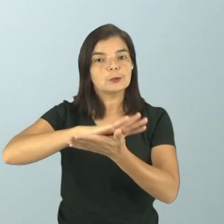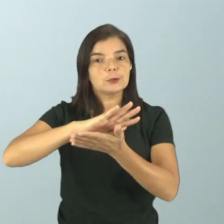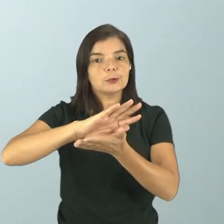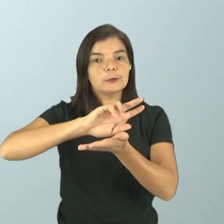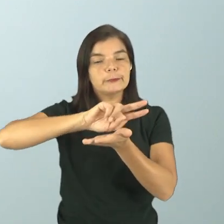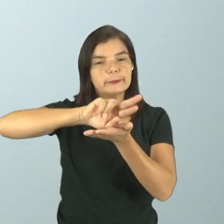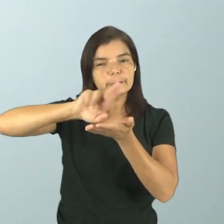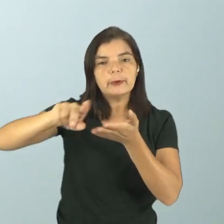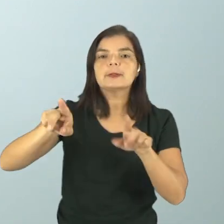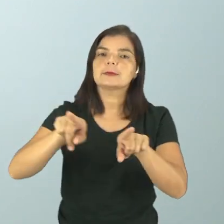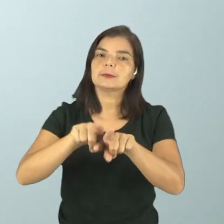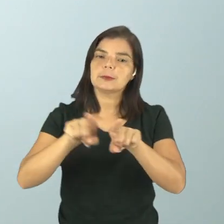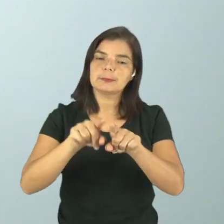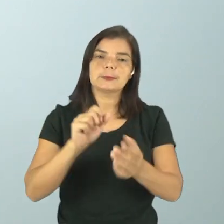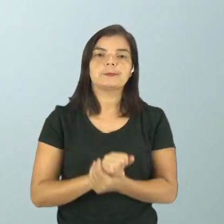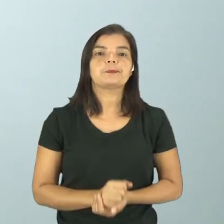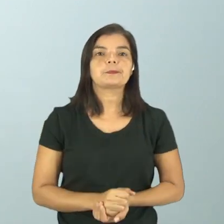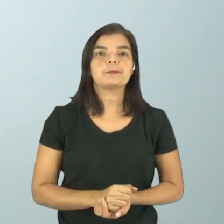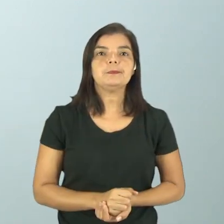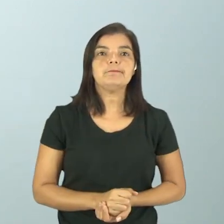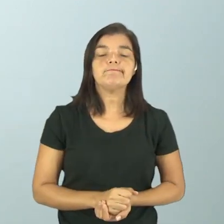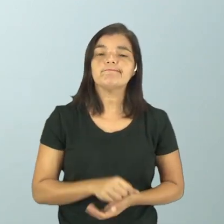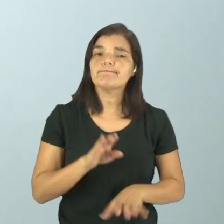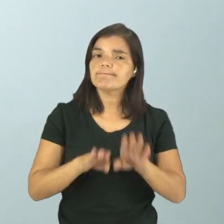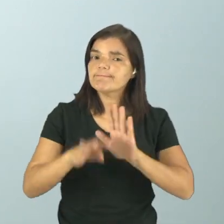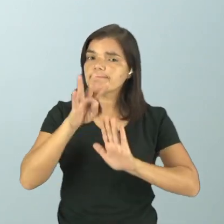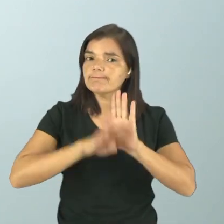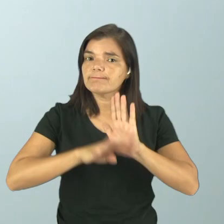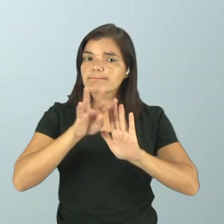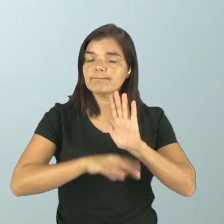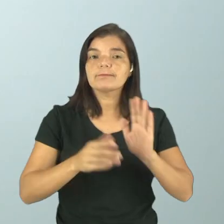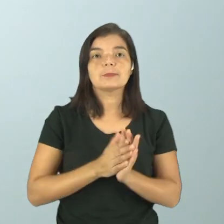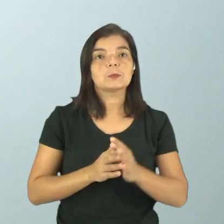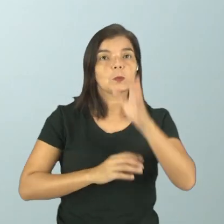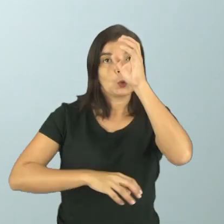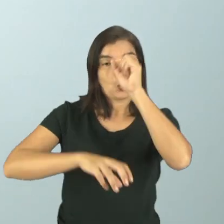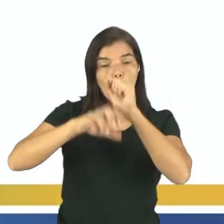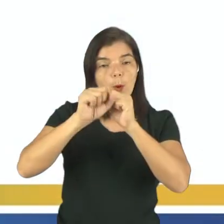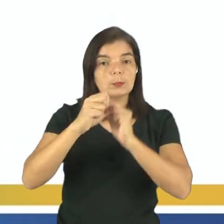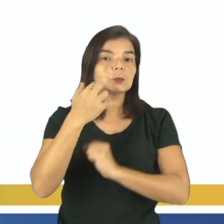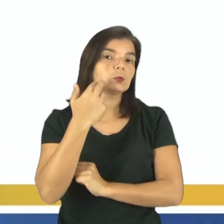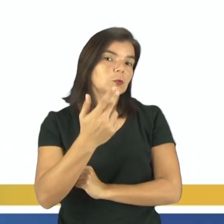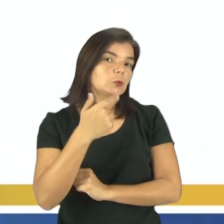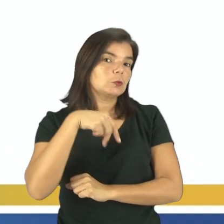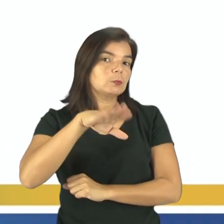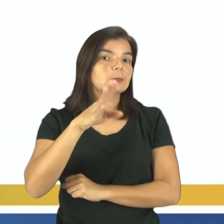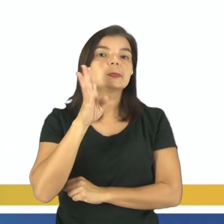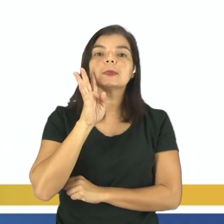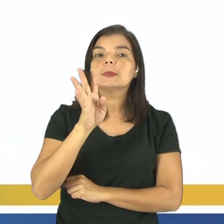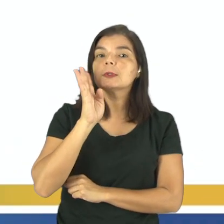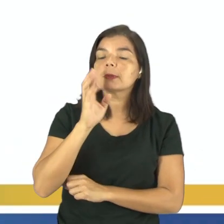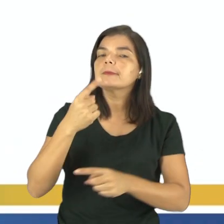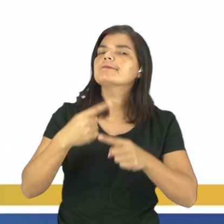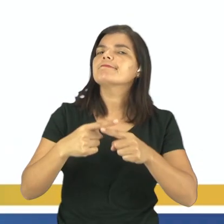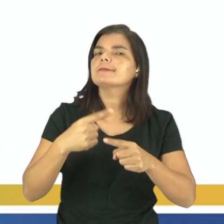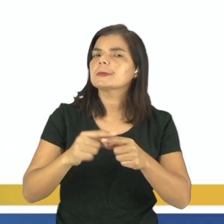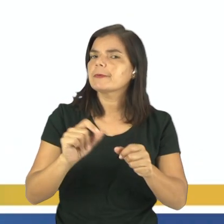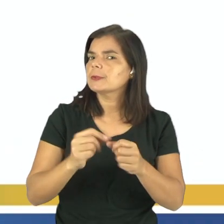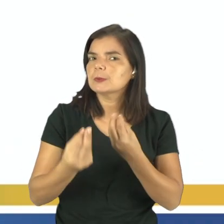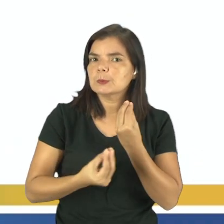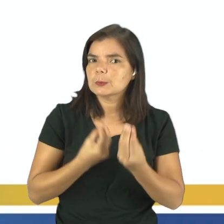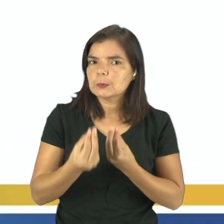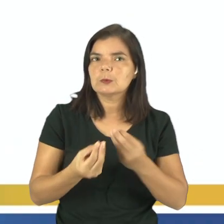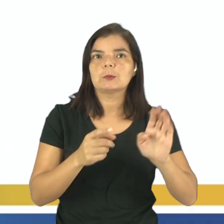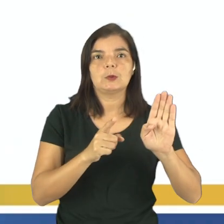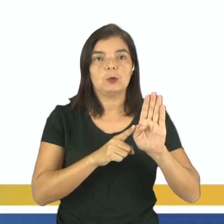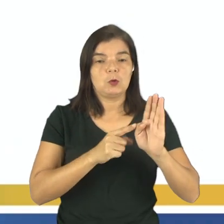com outros gêneros. Bom, de acordo com o texto, o aprendizado do idioma fica mais divertido porque é feito